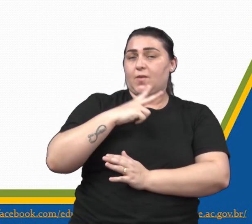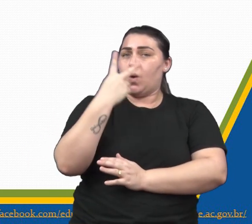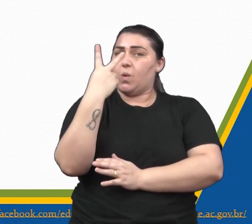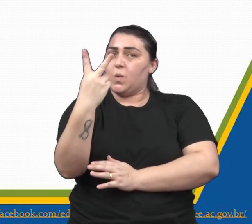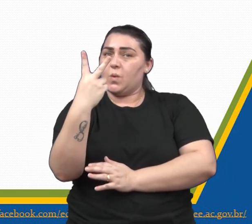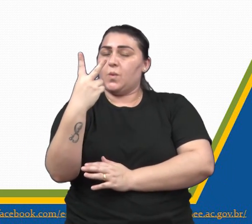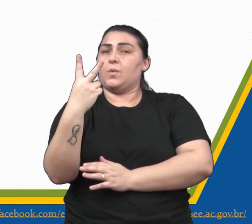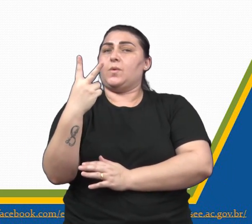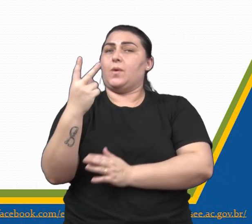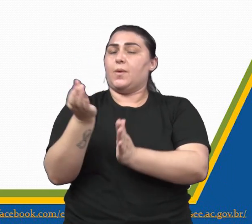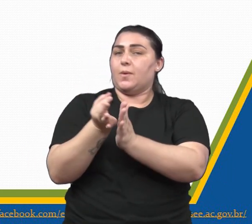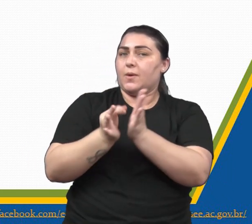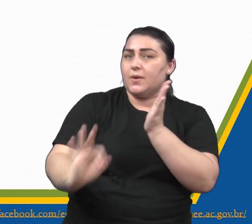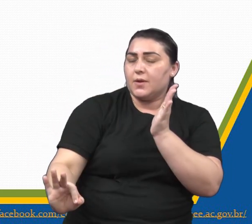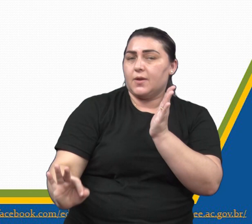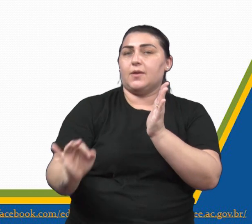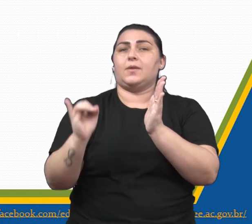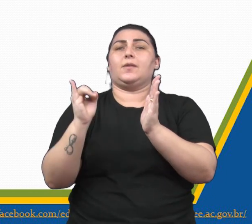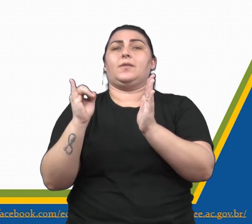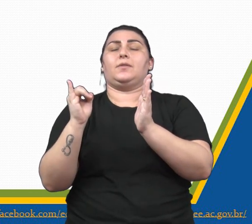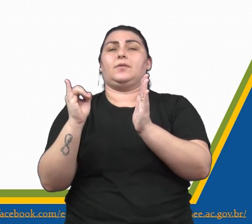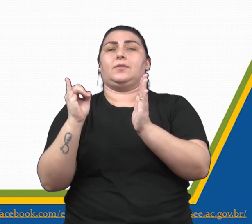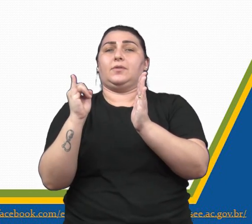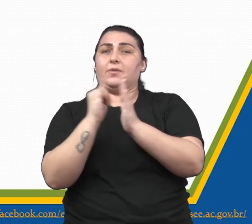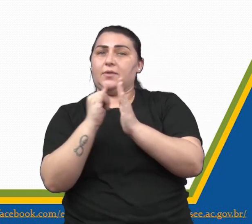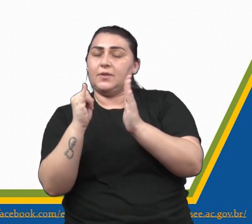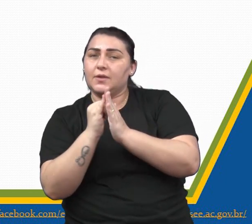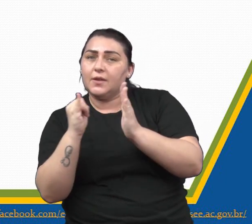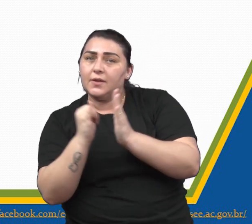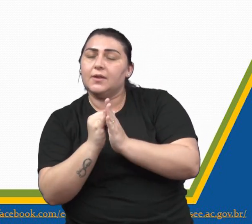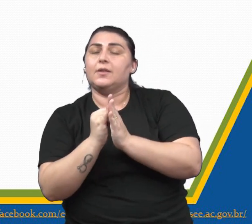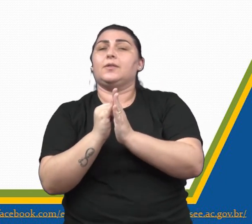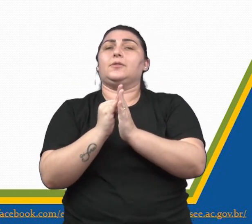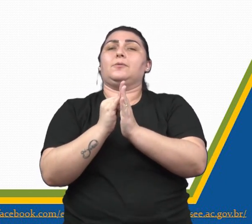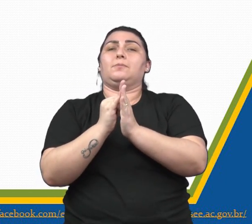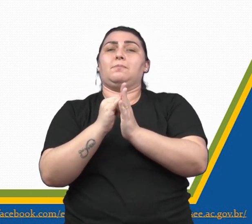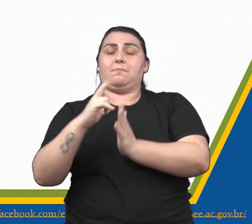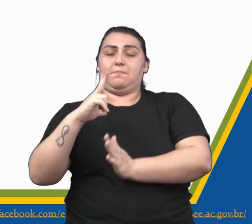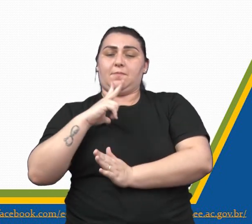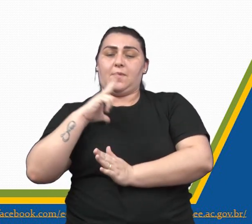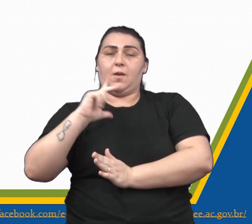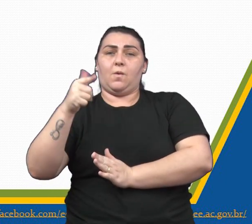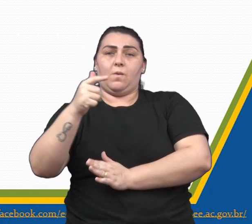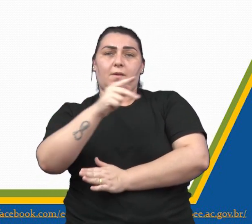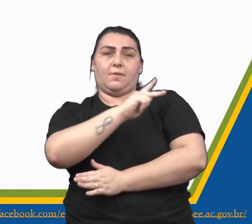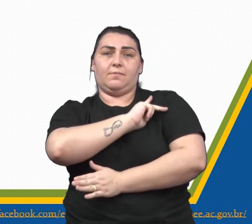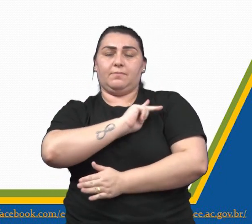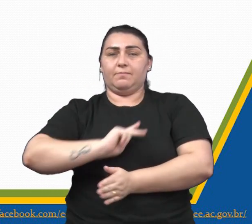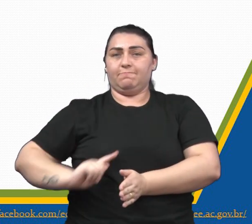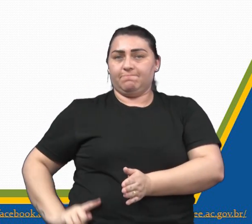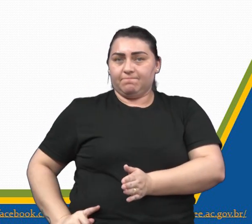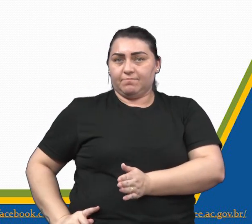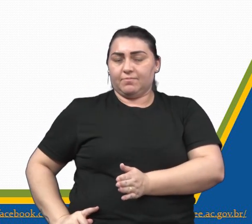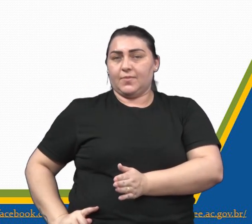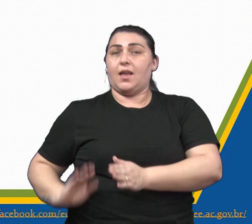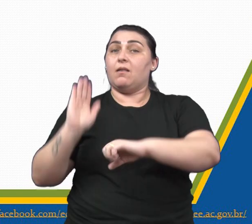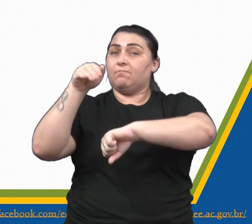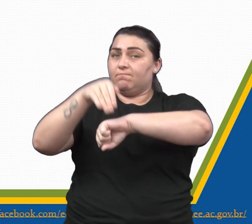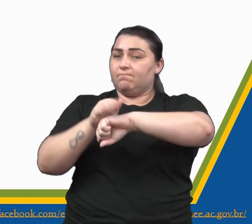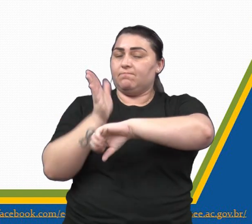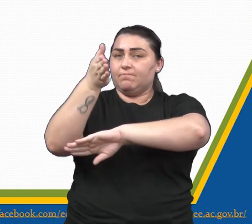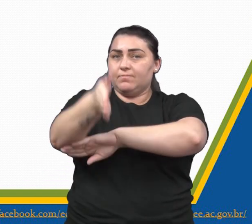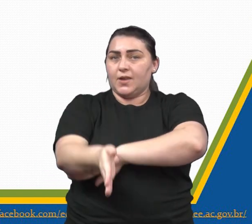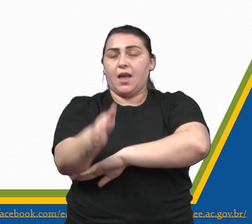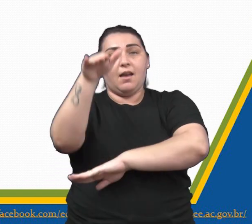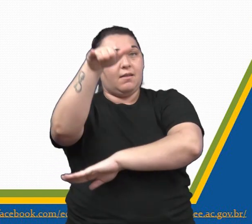na escola, uma na instituição particular, onde estudava de manhã, e outra na pública, para onde ia à noite.